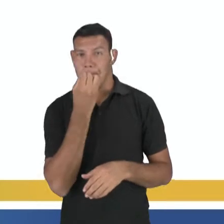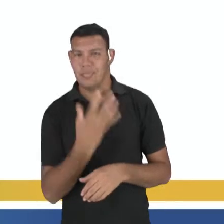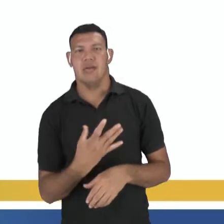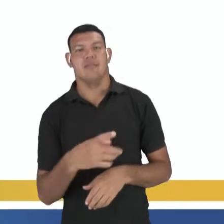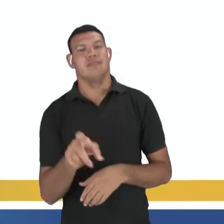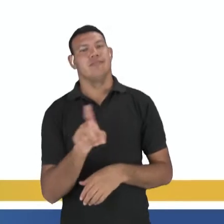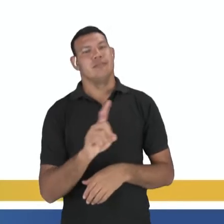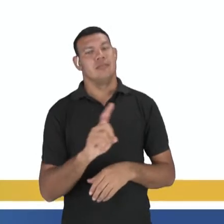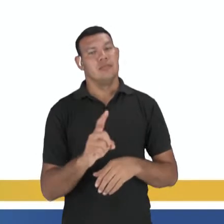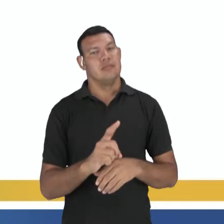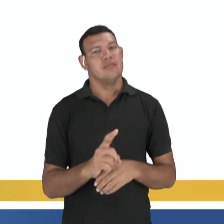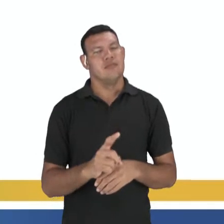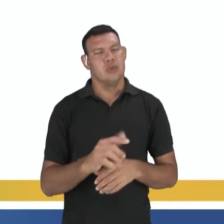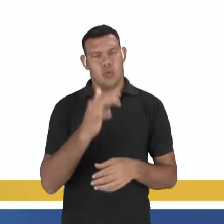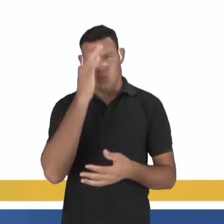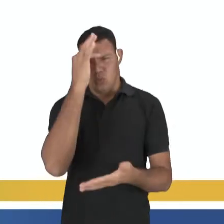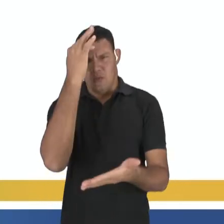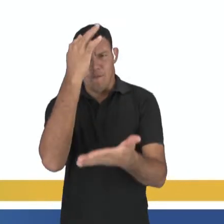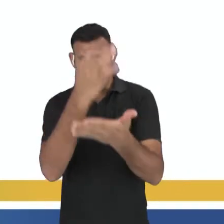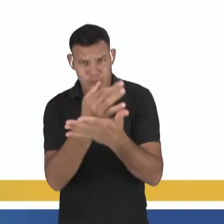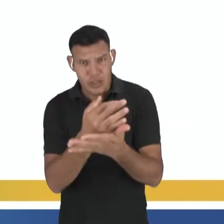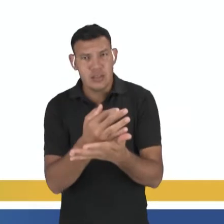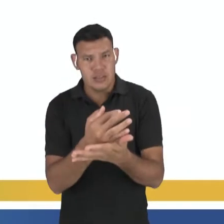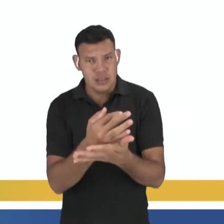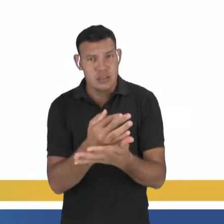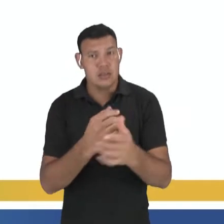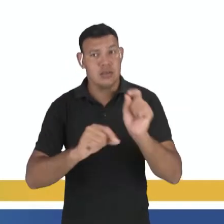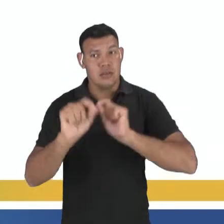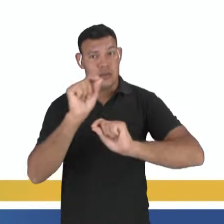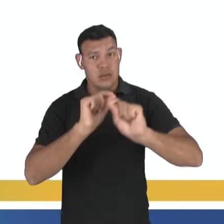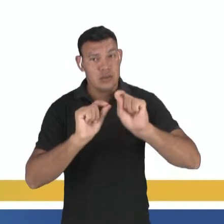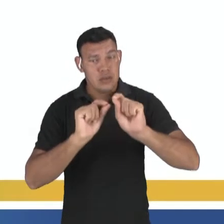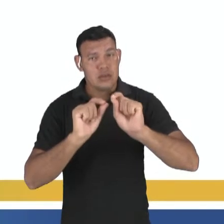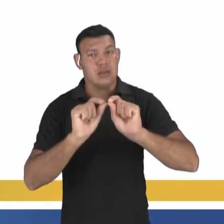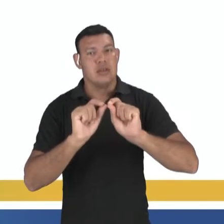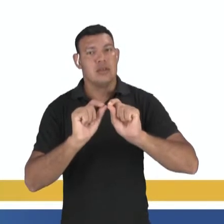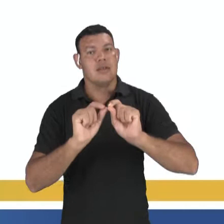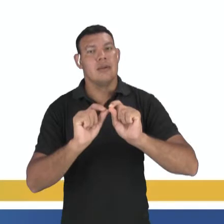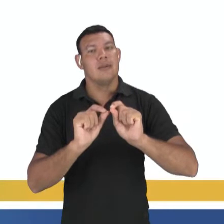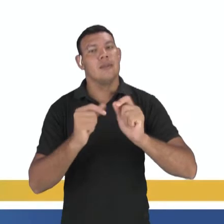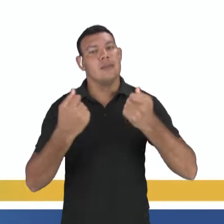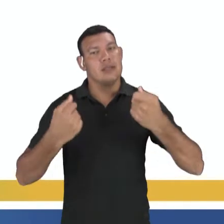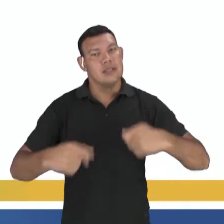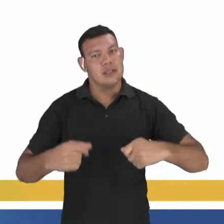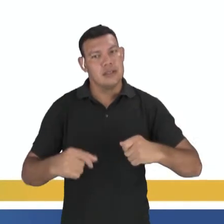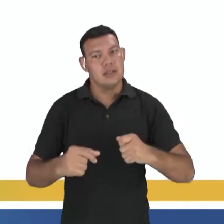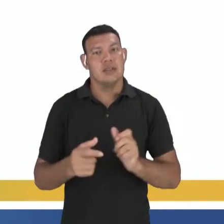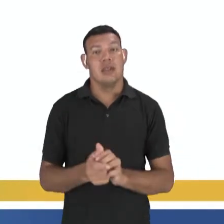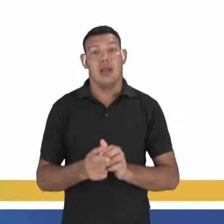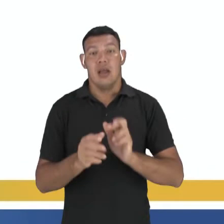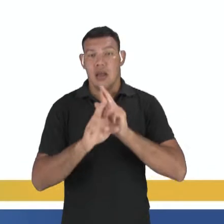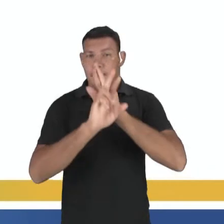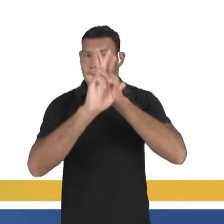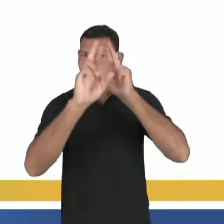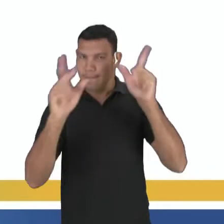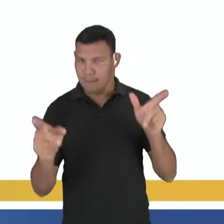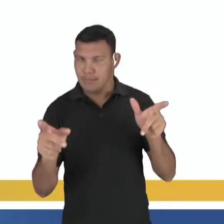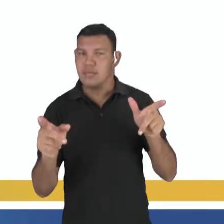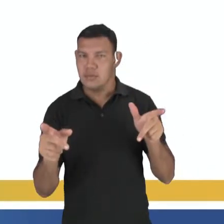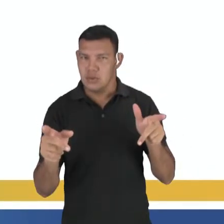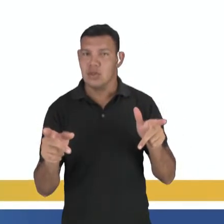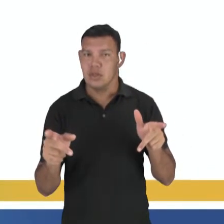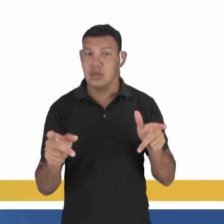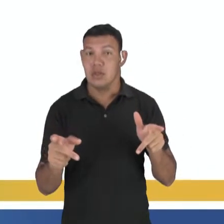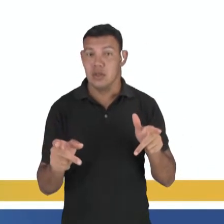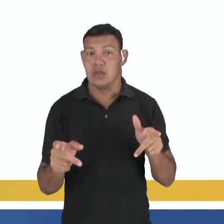seja uma medida confiável, é interessante que a amplitude dos dados seja pequena. O que é amplitude?